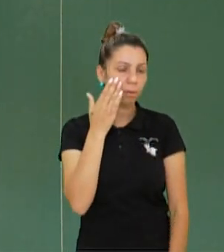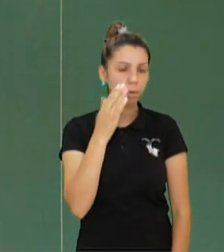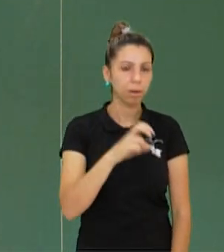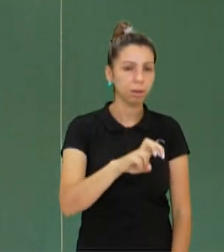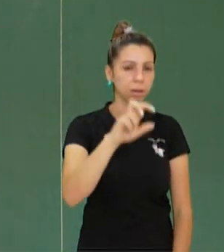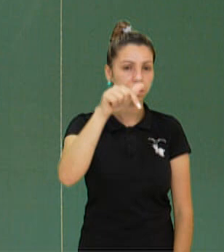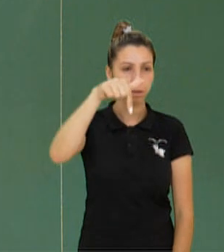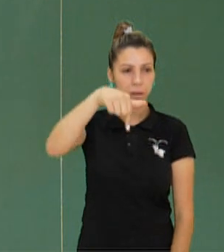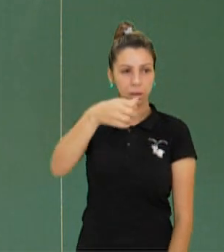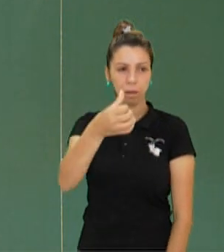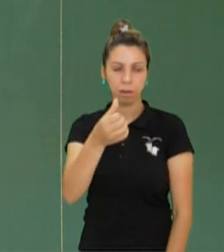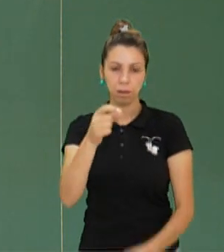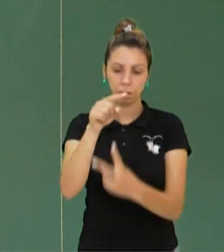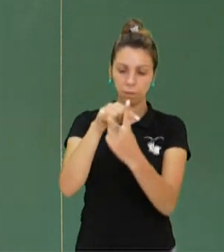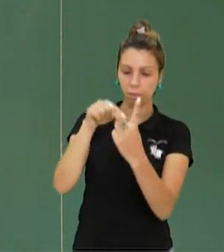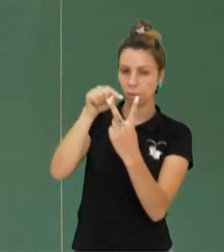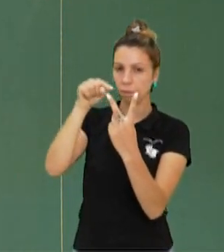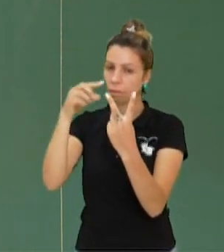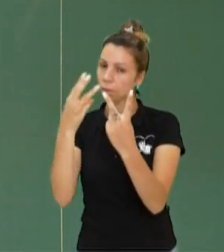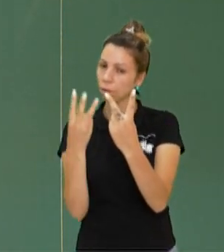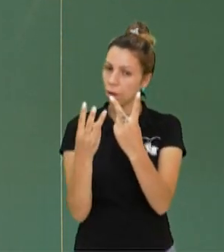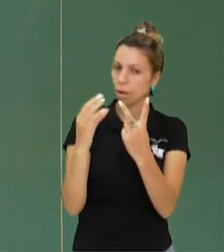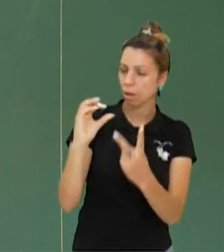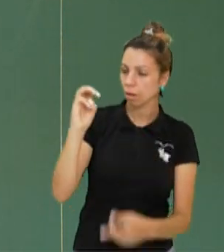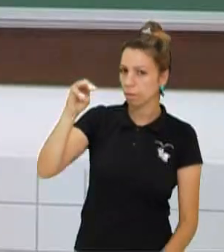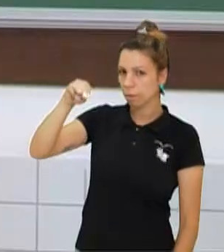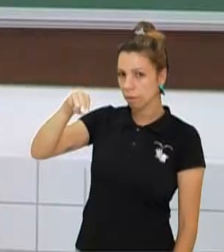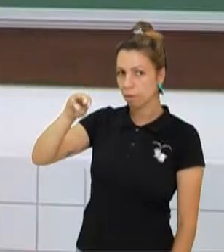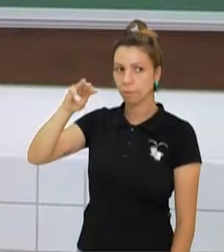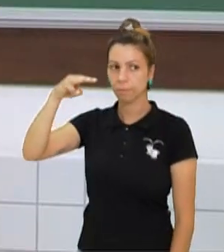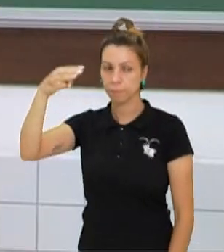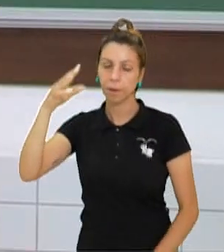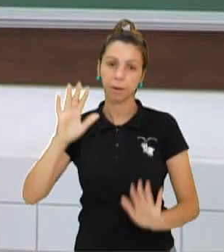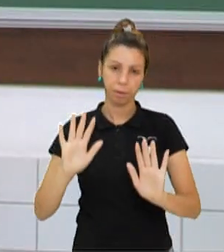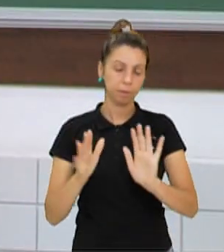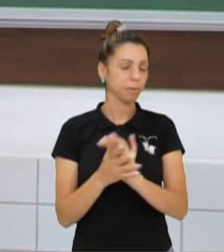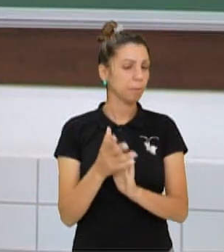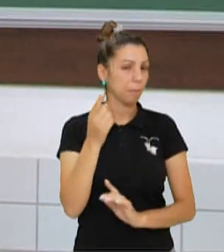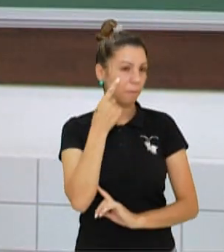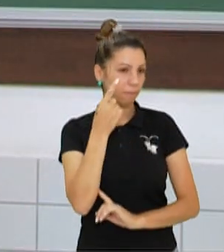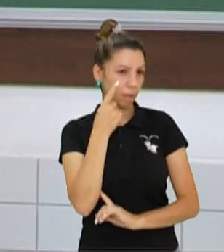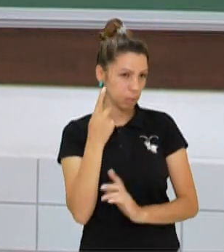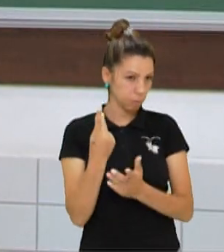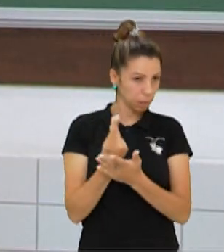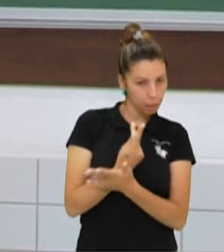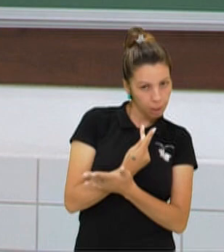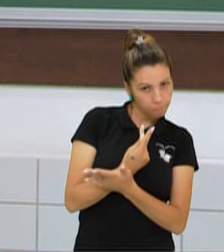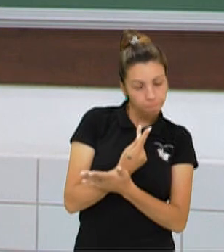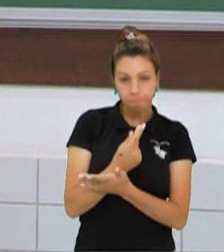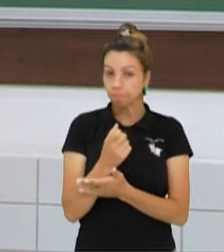centímetros cúbicos agora. Vamos verificar ali se eu errei ou não.